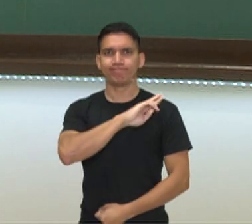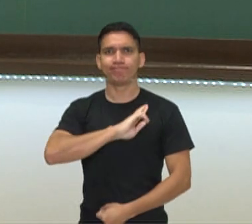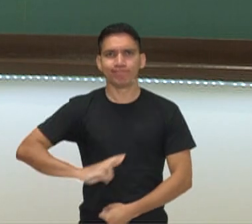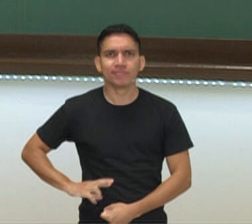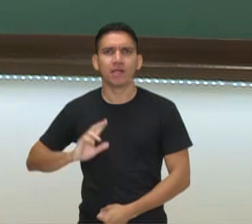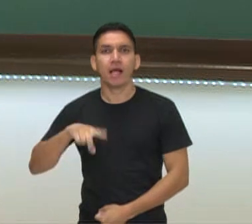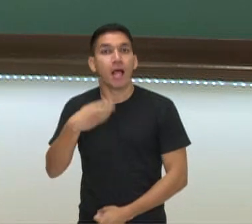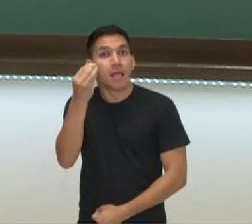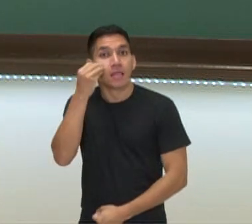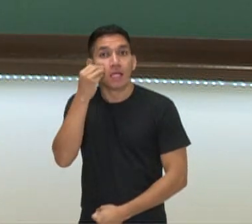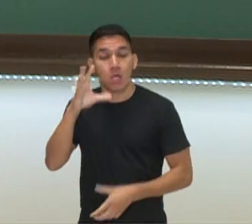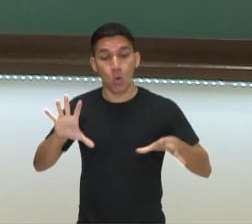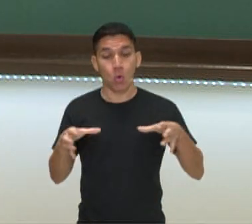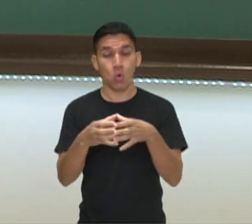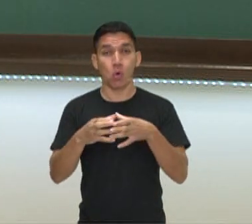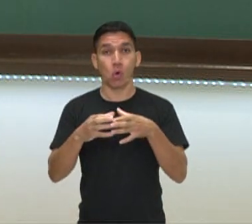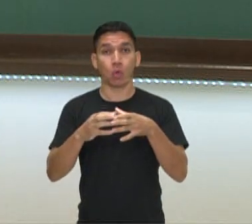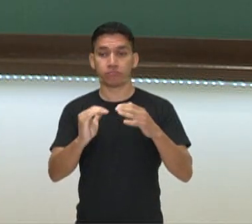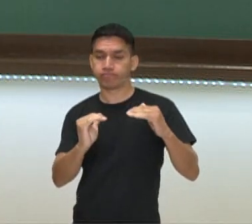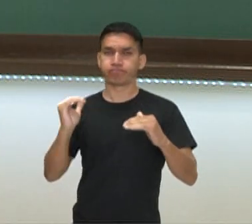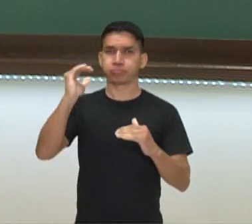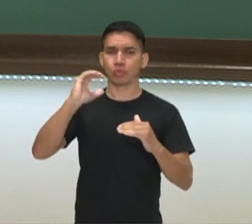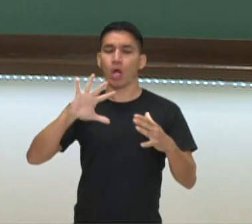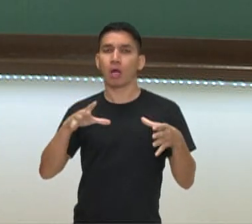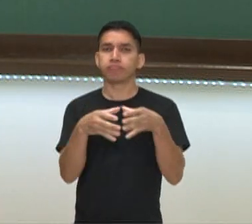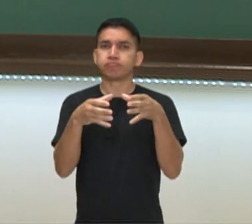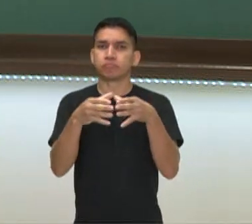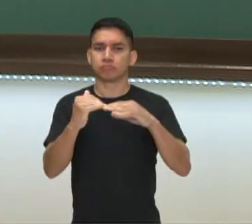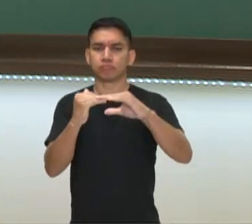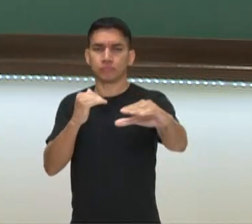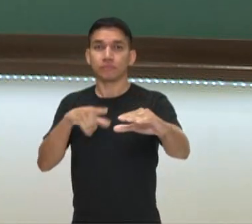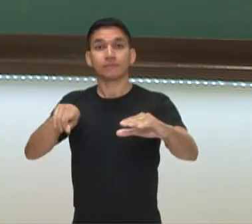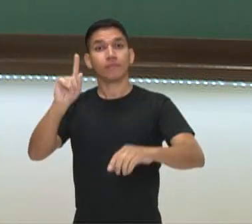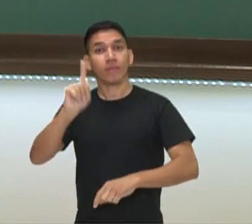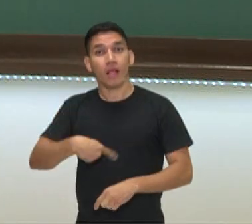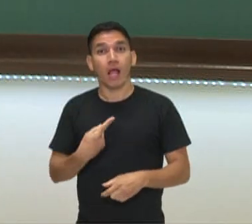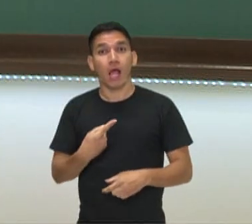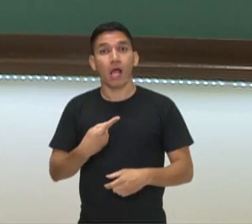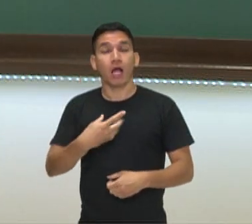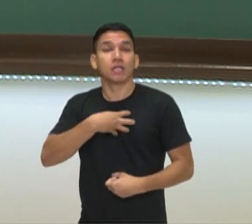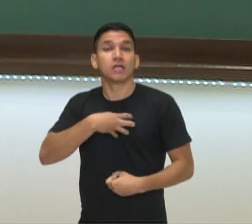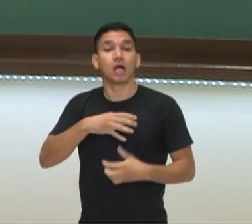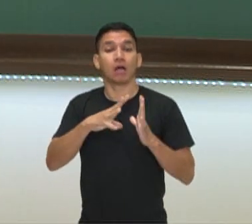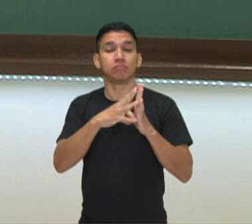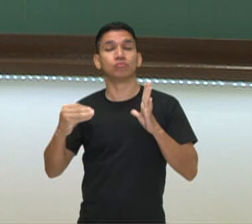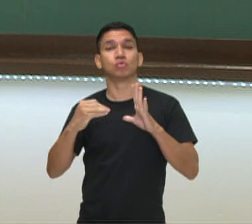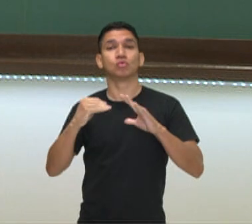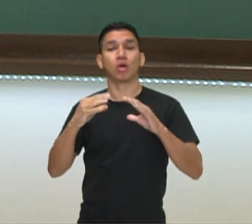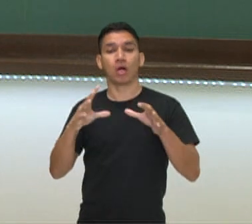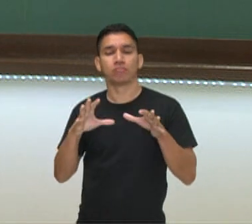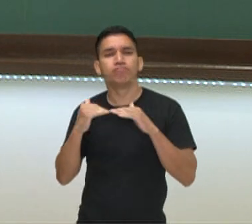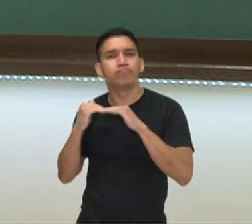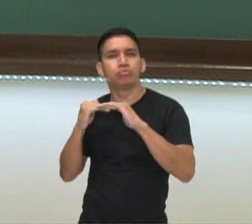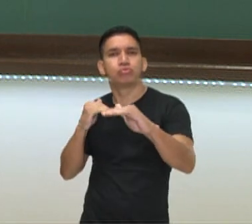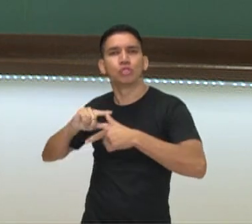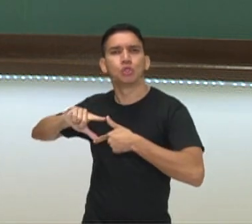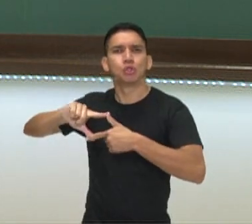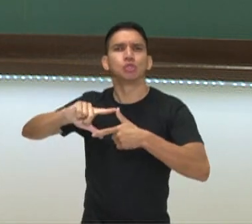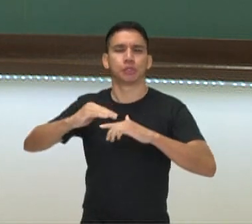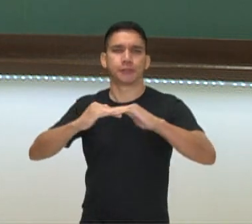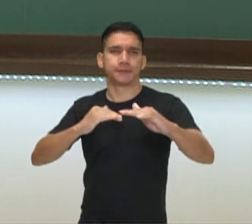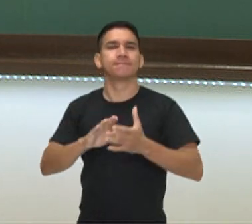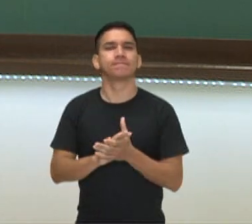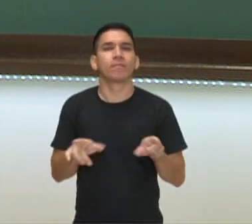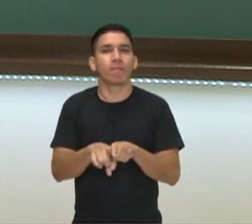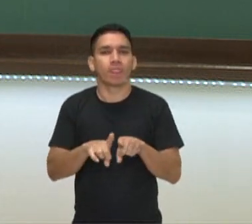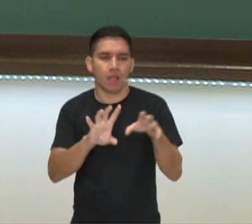dominante para manter seu poder. Foi um Estado liberal conservador, ainda atrelado às questões de uma classe dominante, de